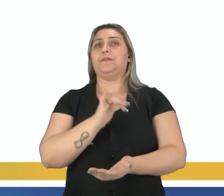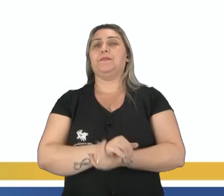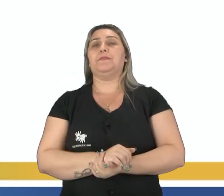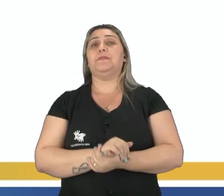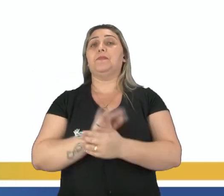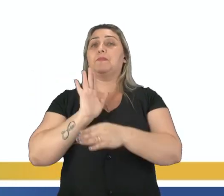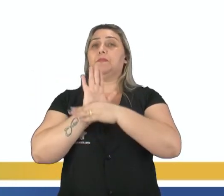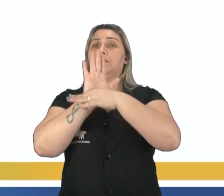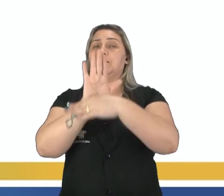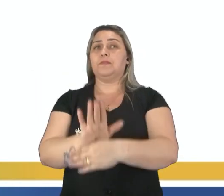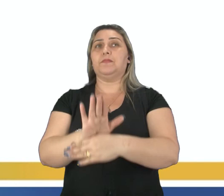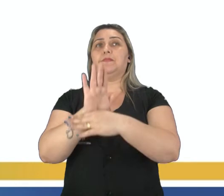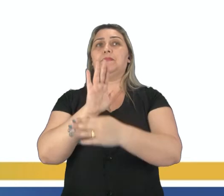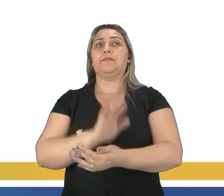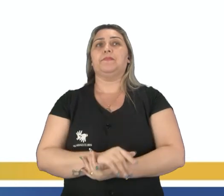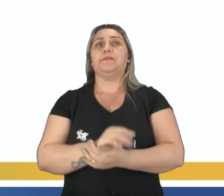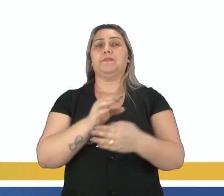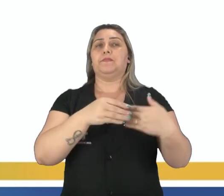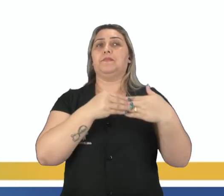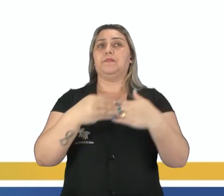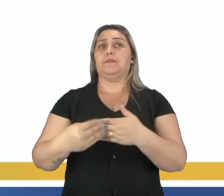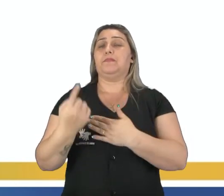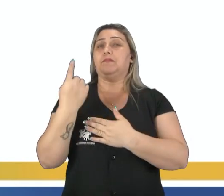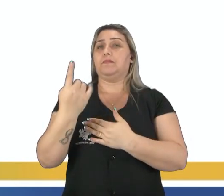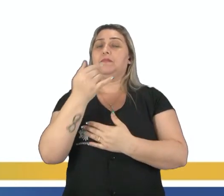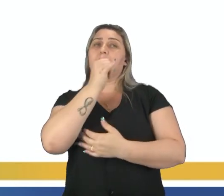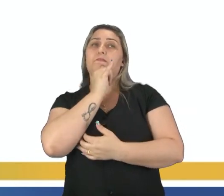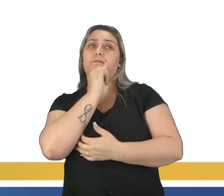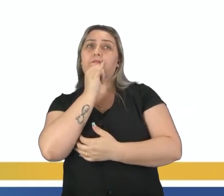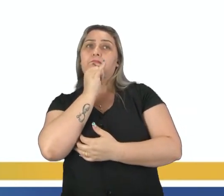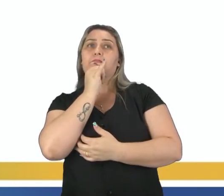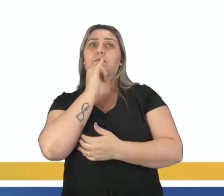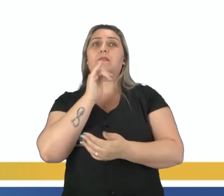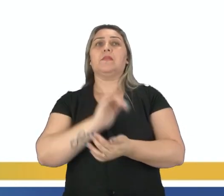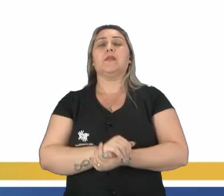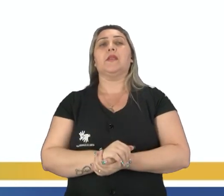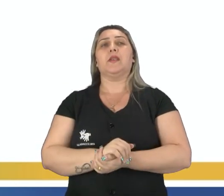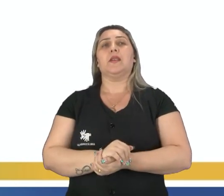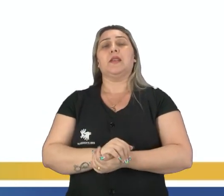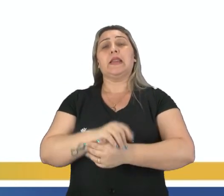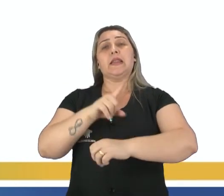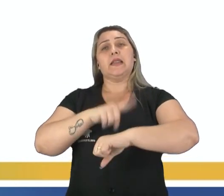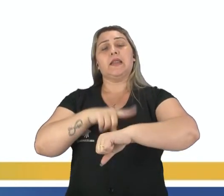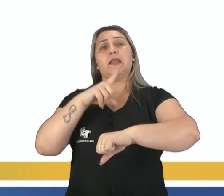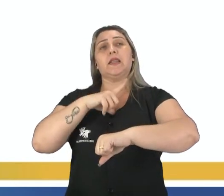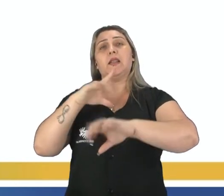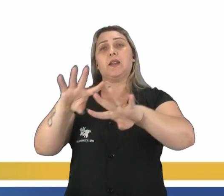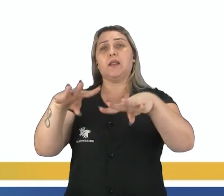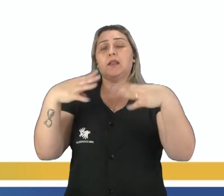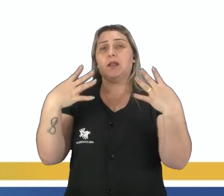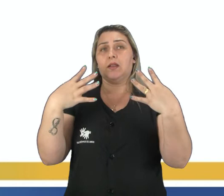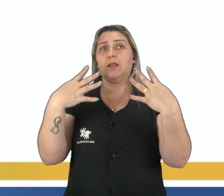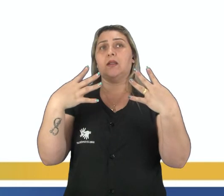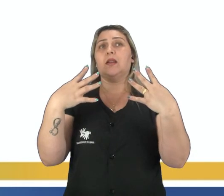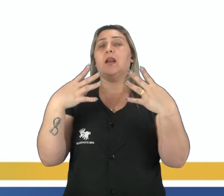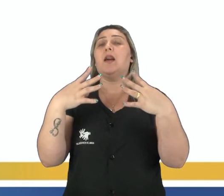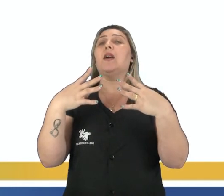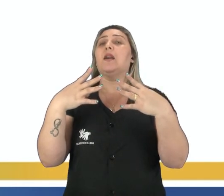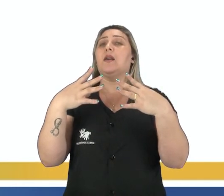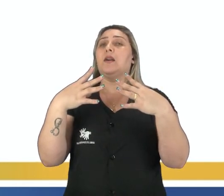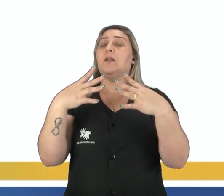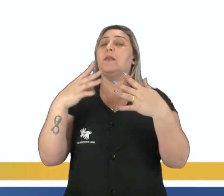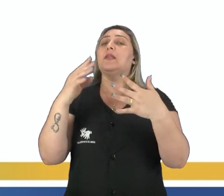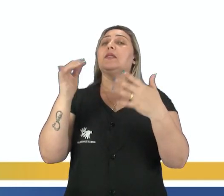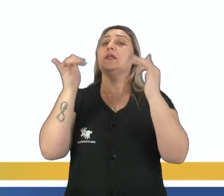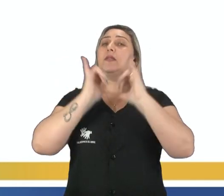por indução. Eu trouxe aqui um exemplo. Como temos pouco tempo, eu vou chamar a atenção somente para os dados, porque